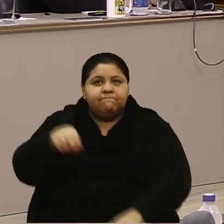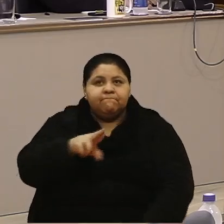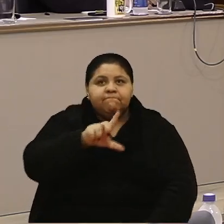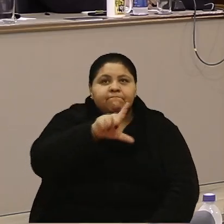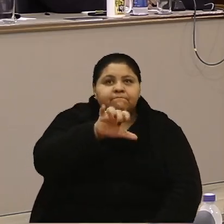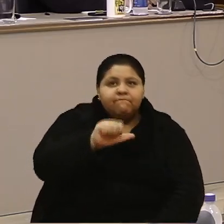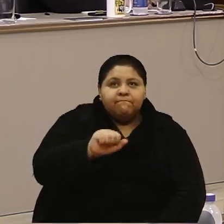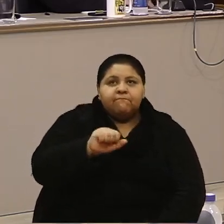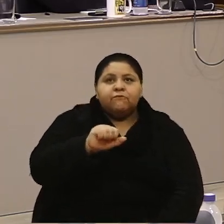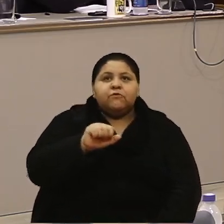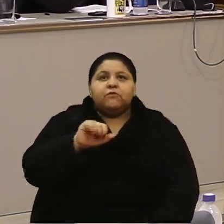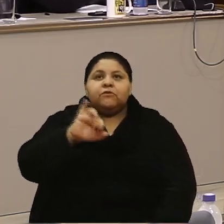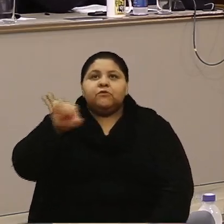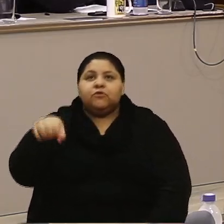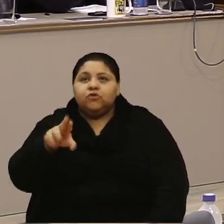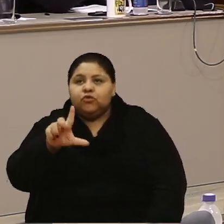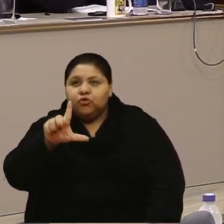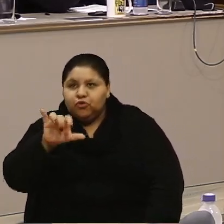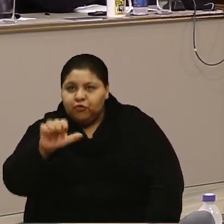Júlia Biano.